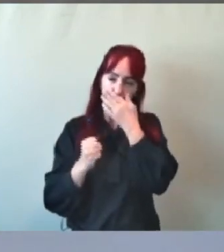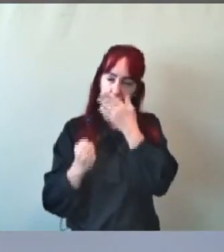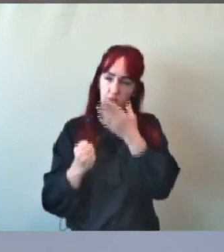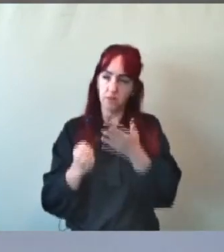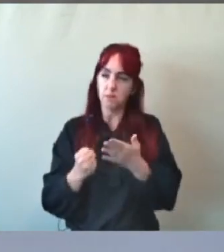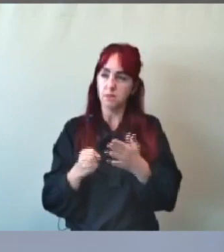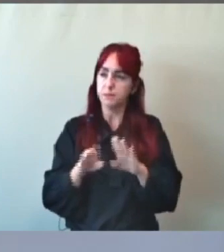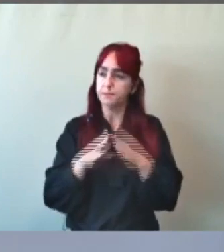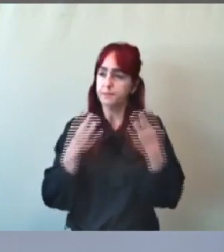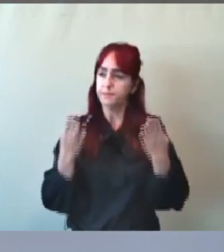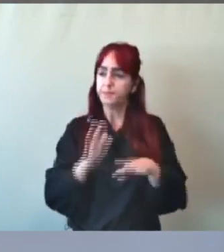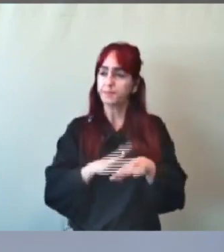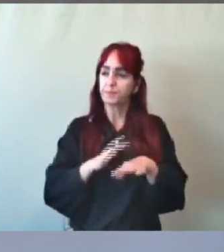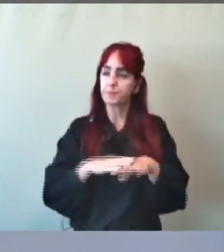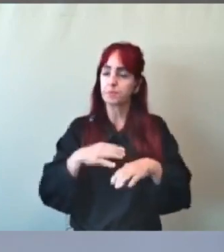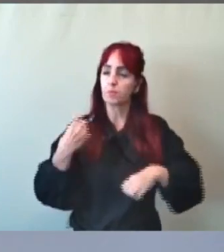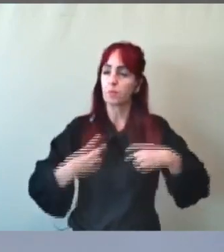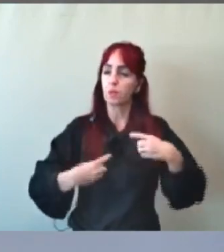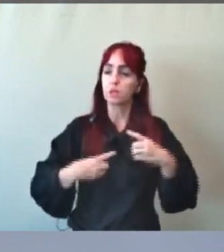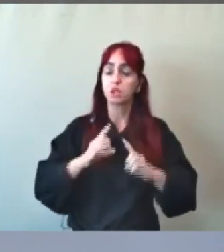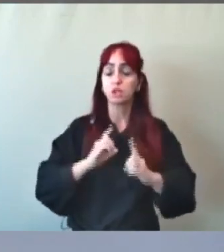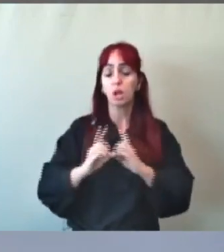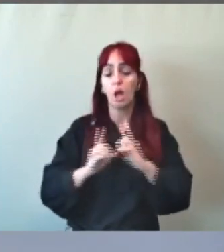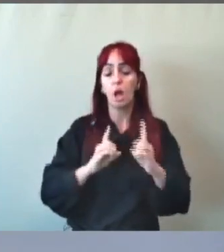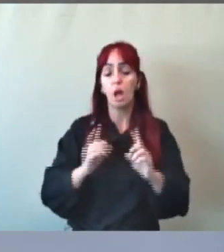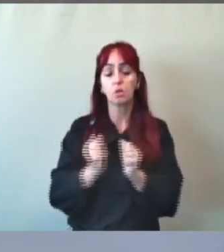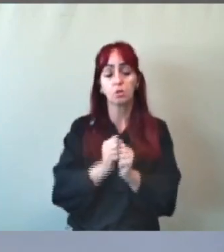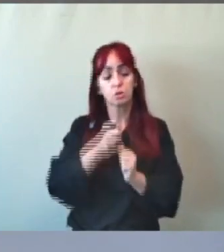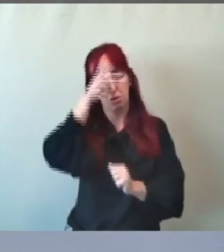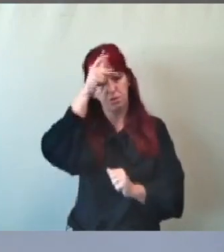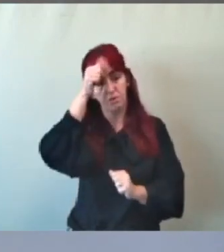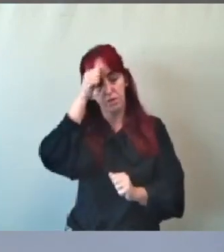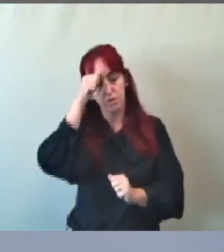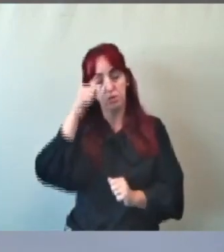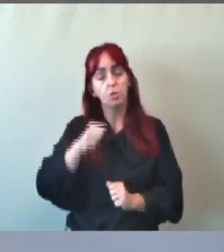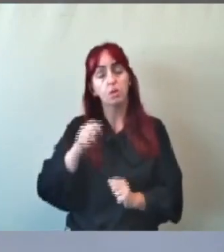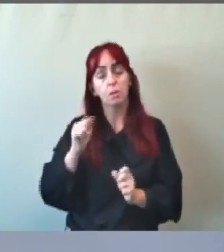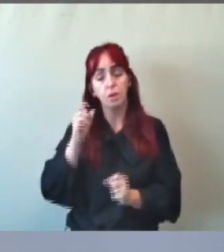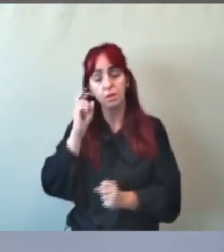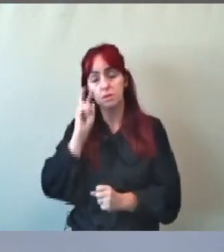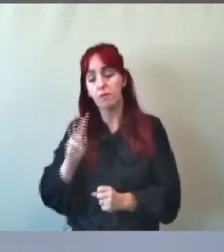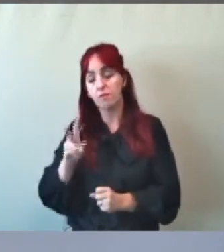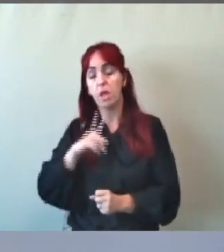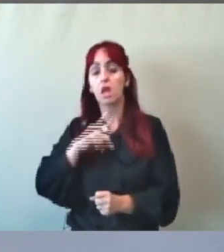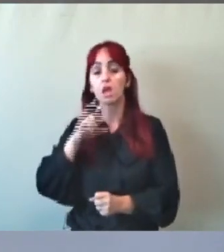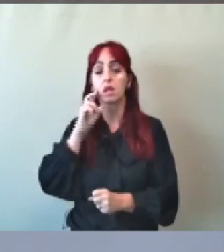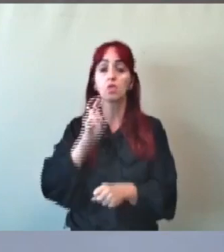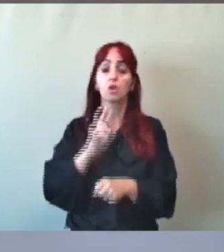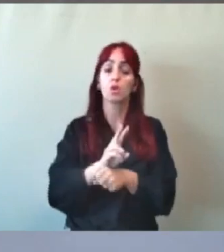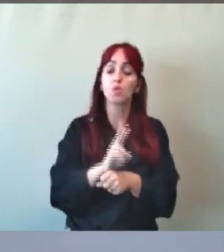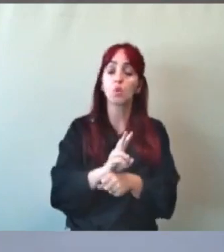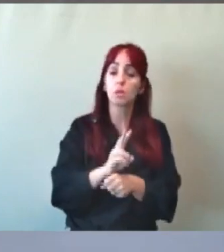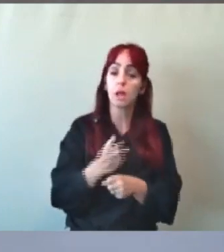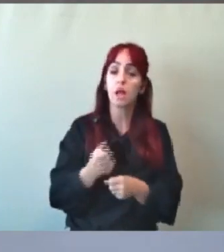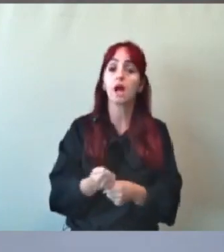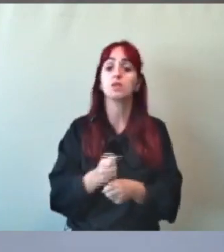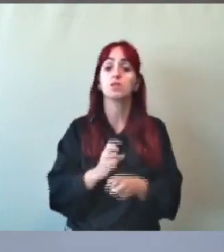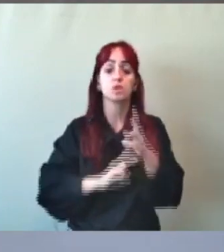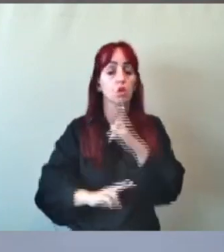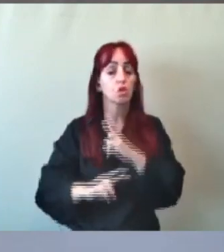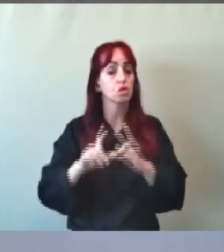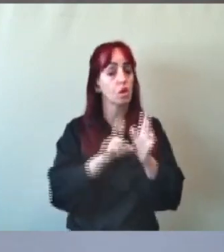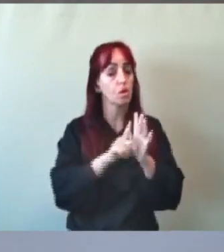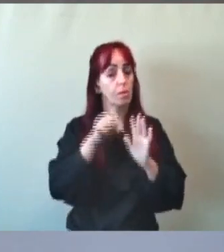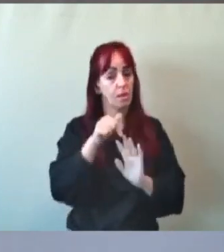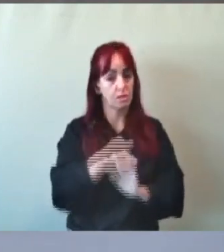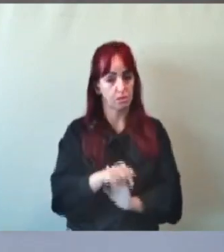com a prefeitura e para que ela realmente possa ver e ter o cuidado de não matar o comércio da Bilim Machado. Esse que é o nosso, a